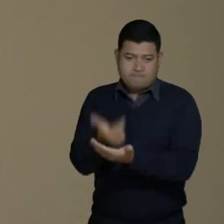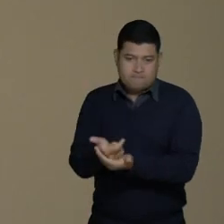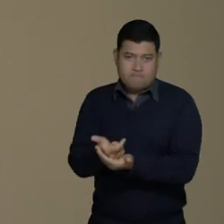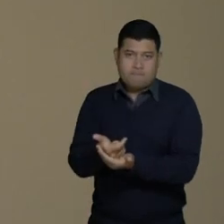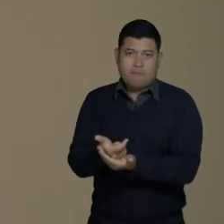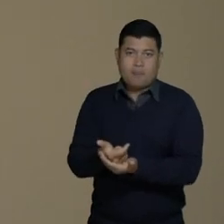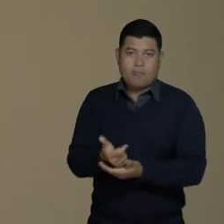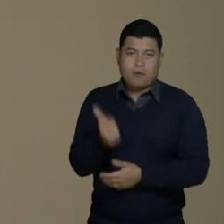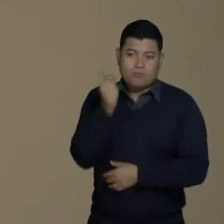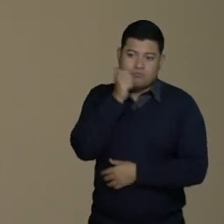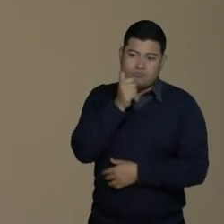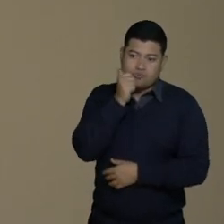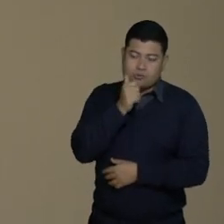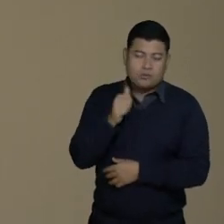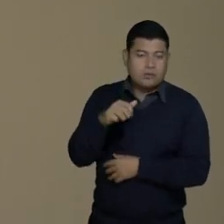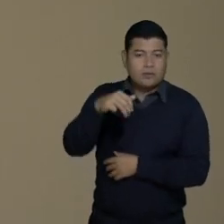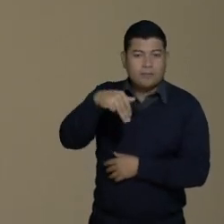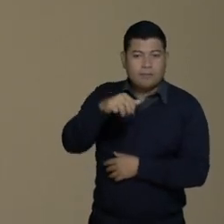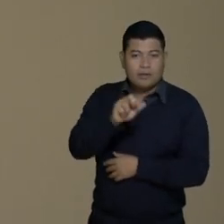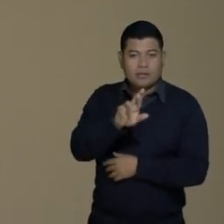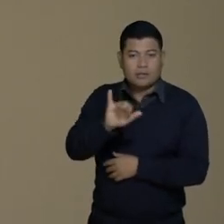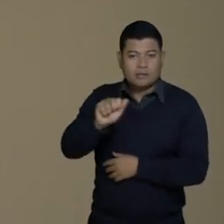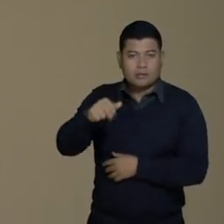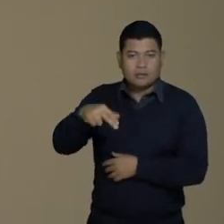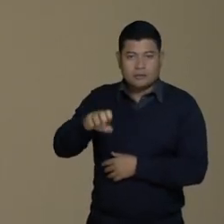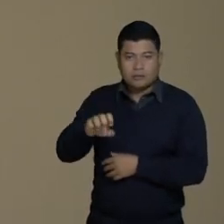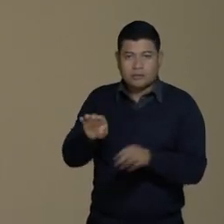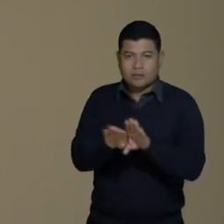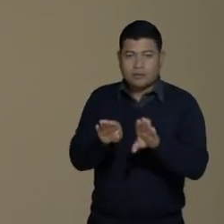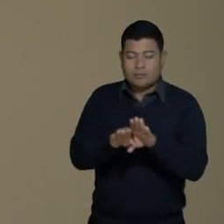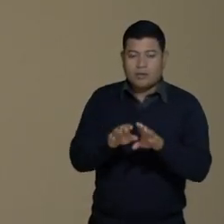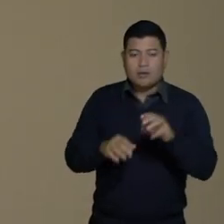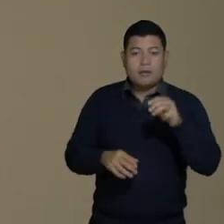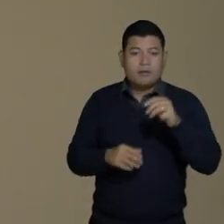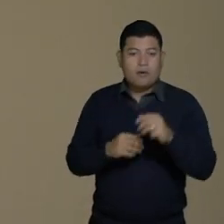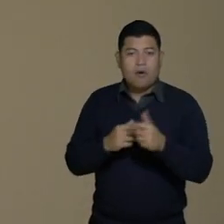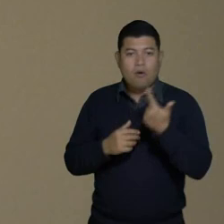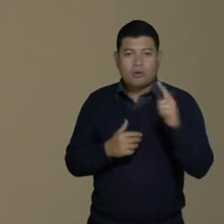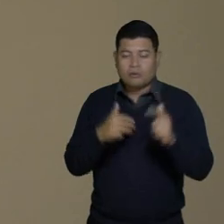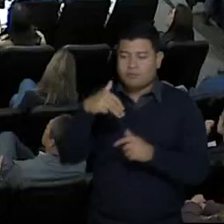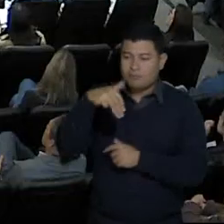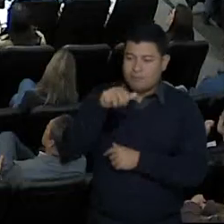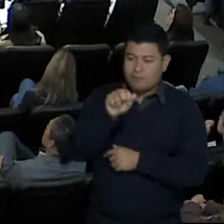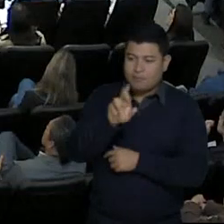senhoras Maria Ângela Nogueira Nico e Maria inê ocanã de